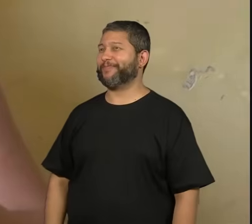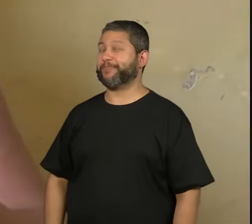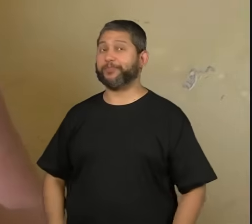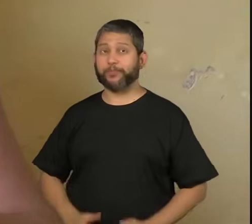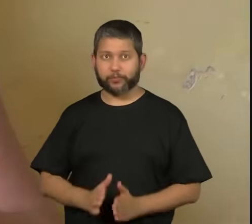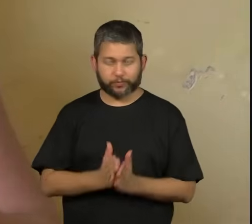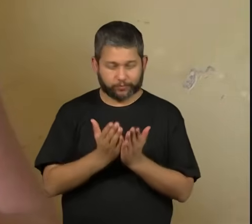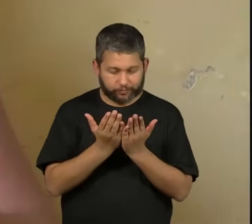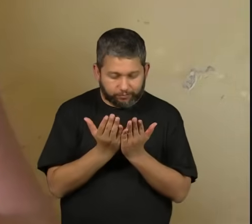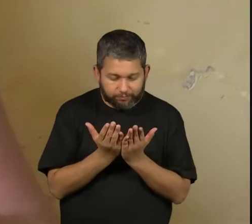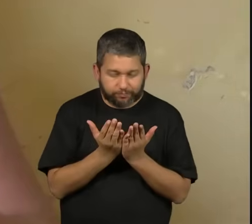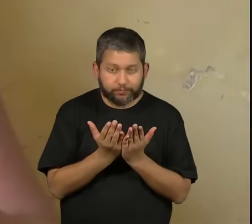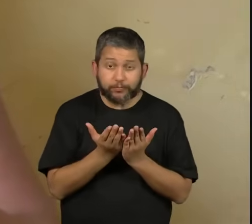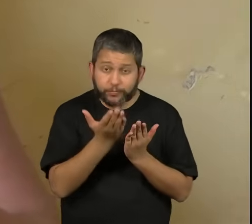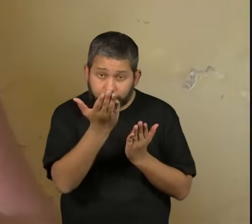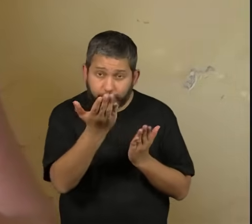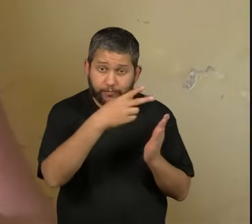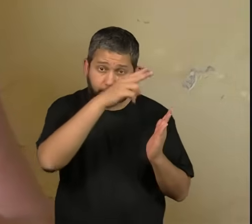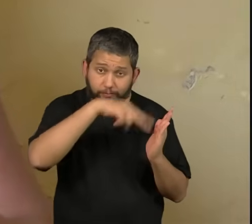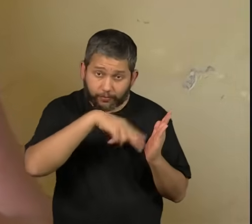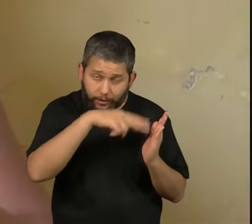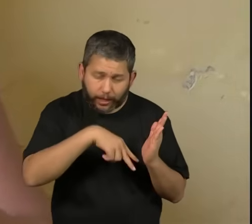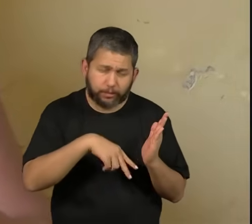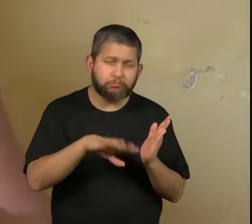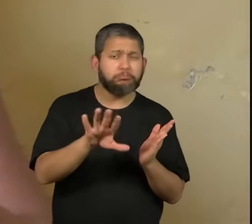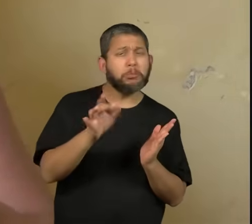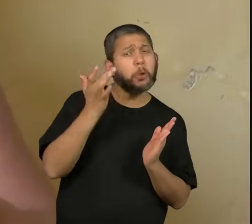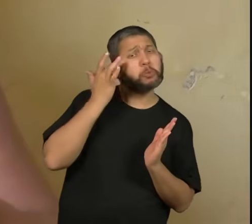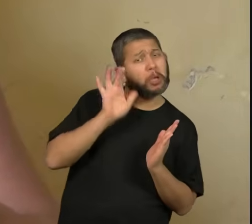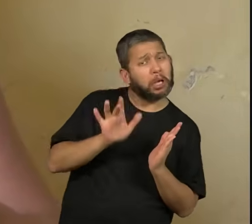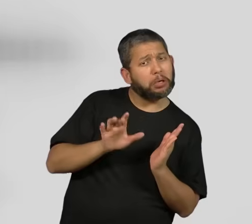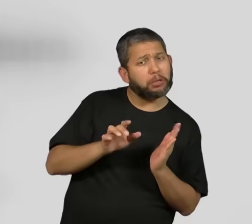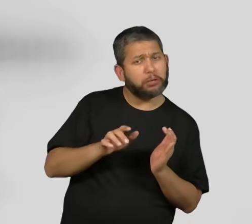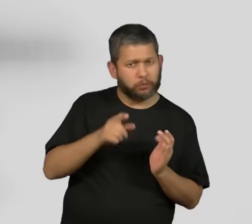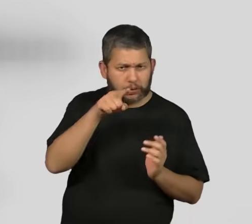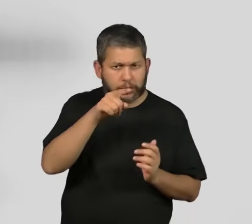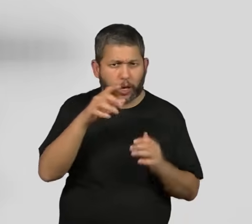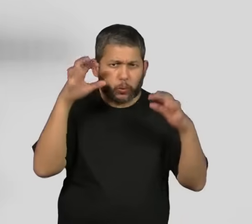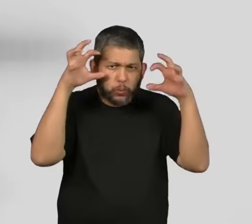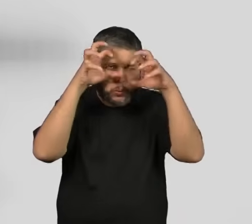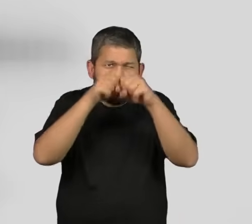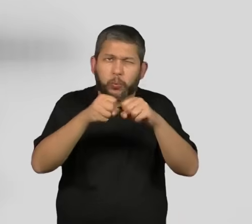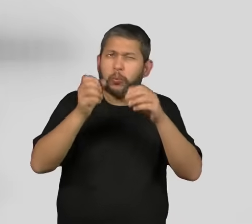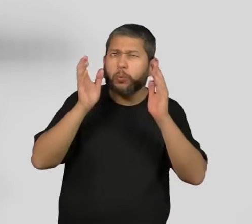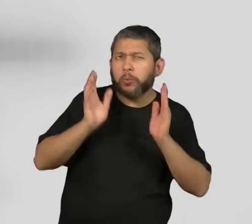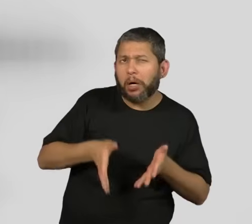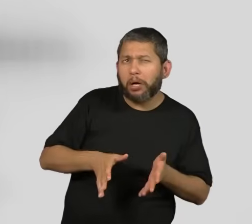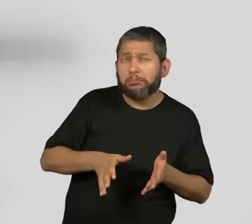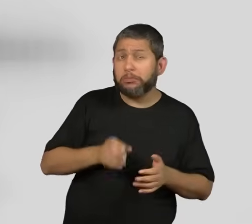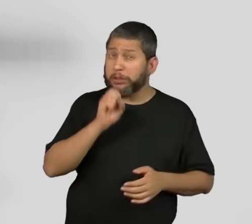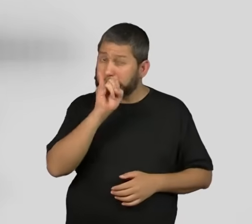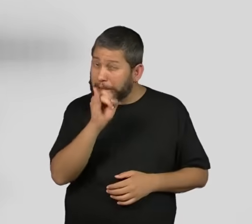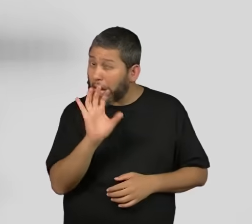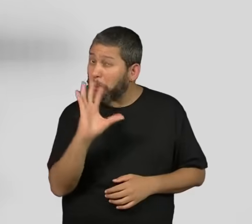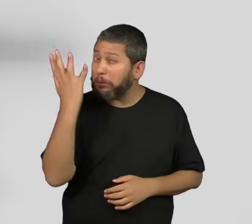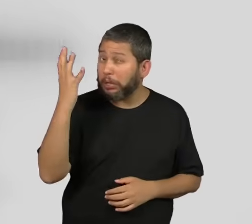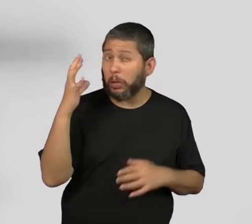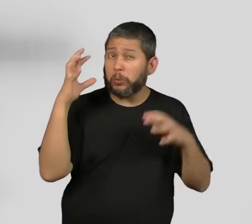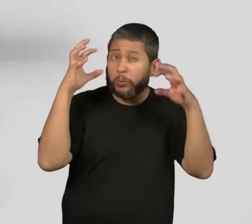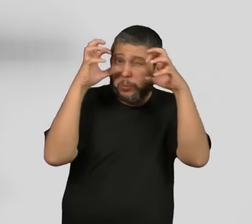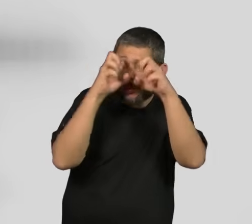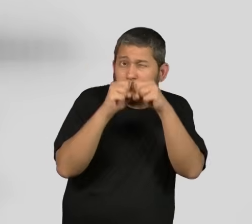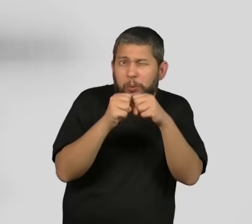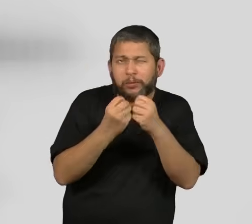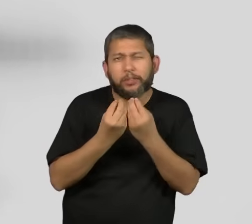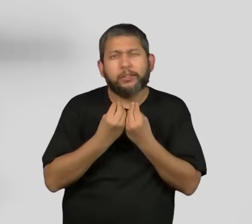Caro leitor, não sabemos se já esteve no escuro, mas se um dia estiver, pode lhe deixar mais